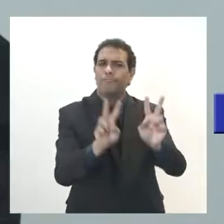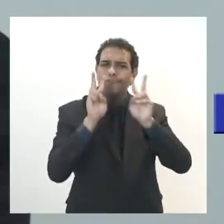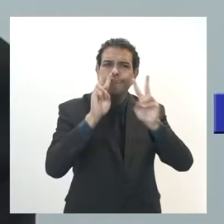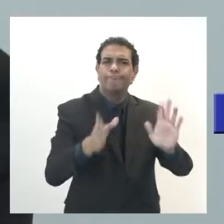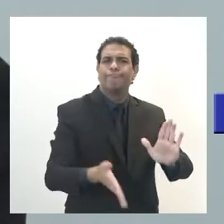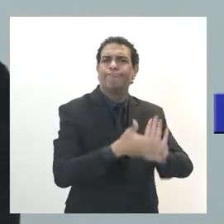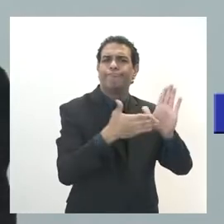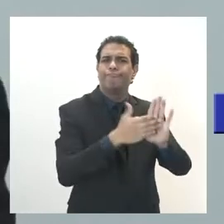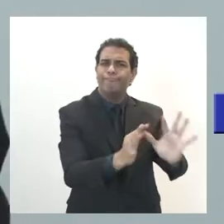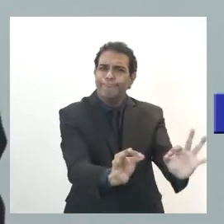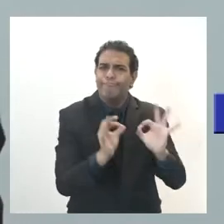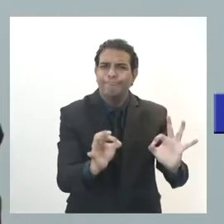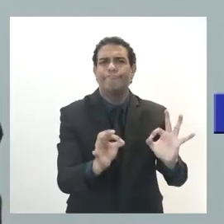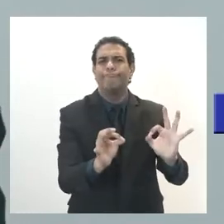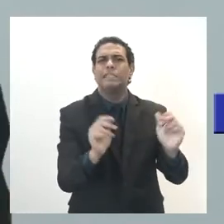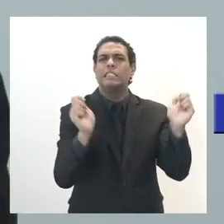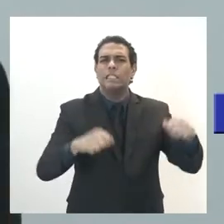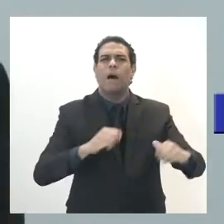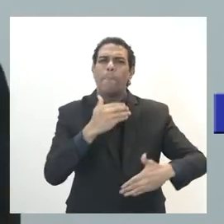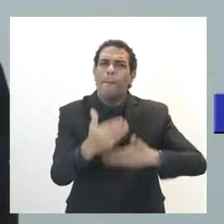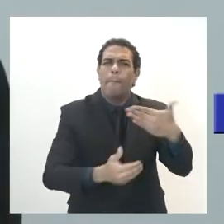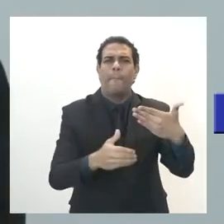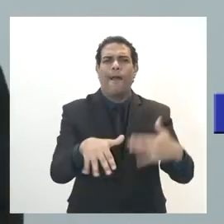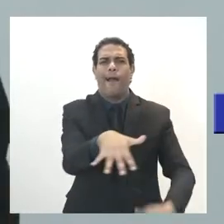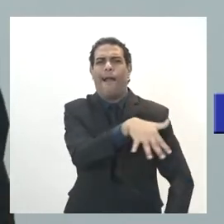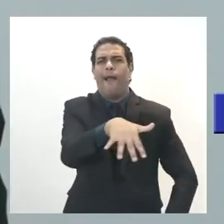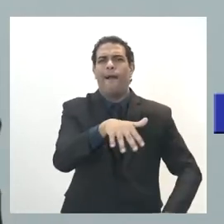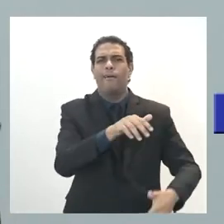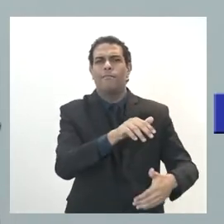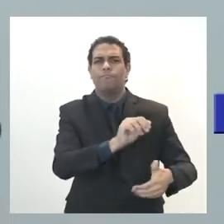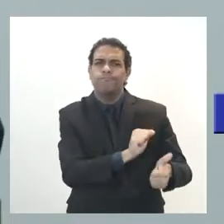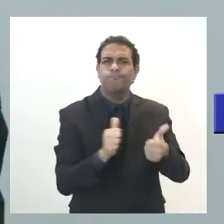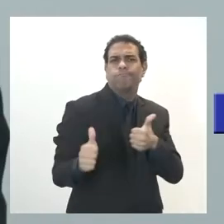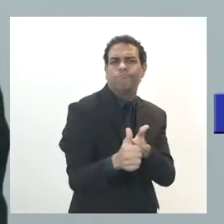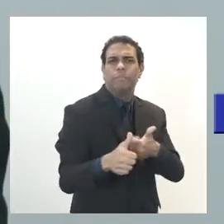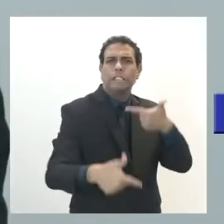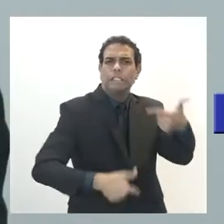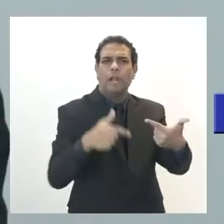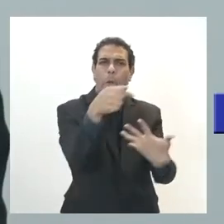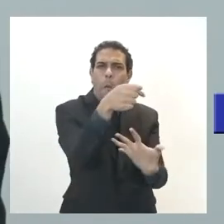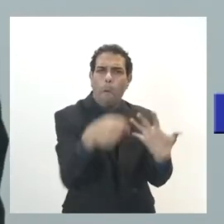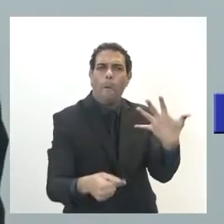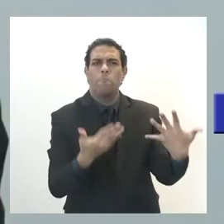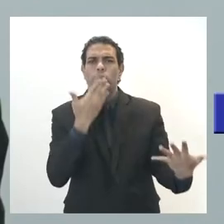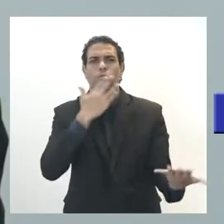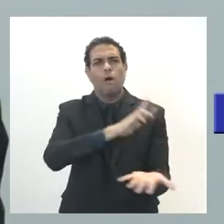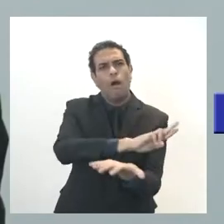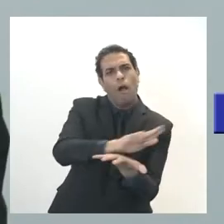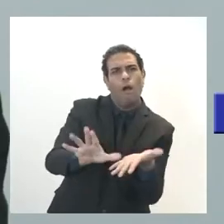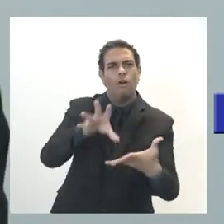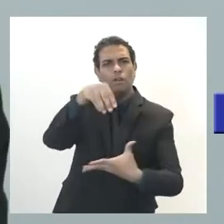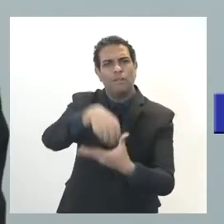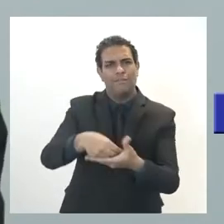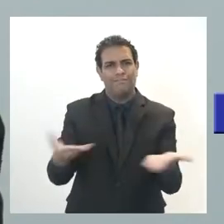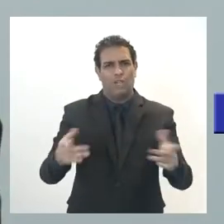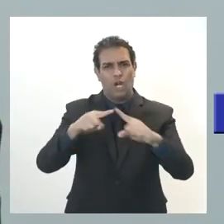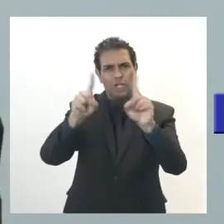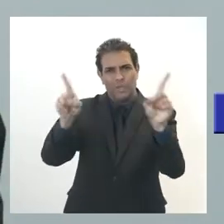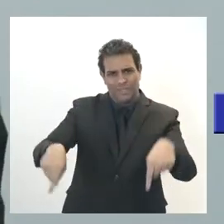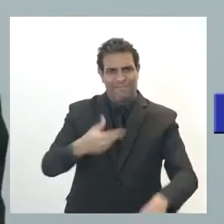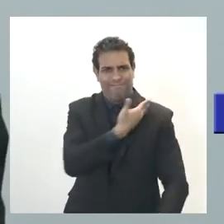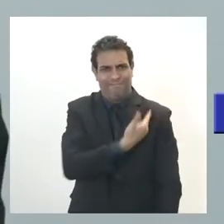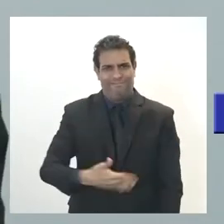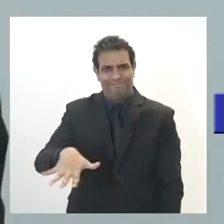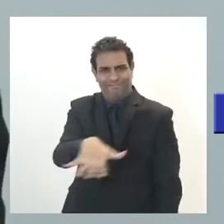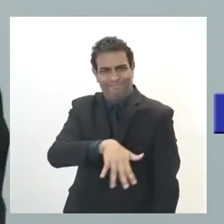ver é muito substantivo é protagonista no debate sobre a situação do serviço público no